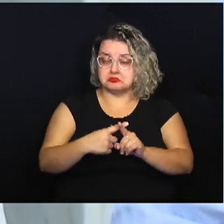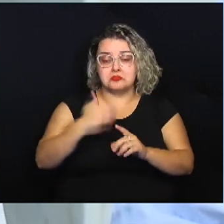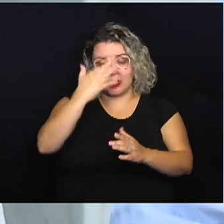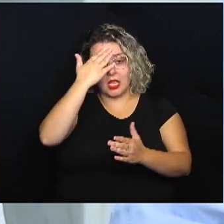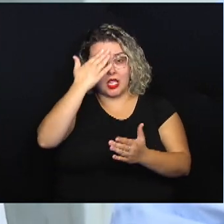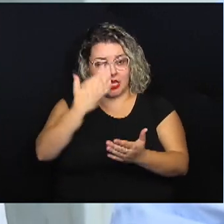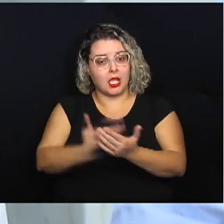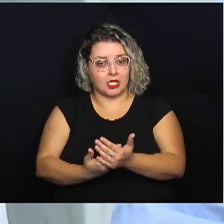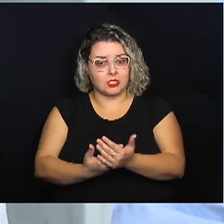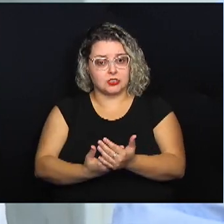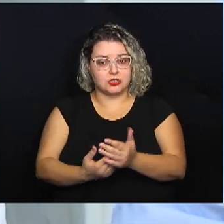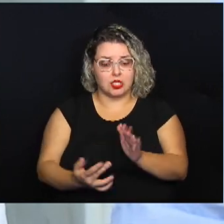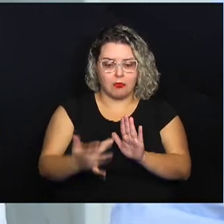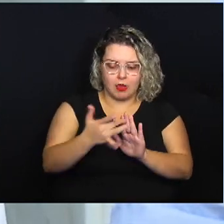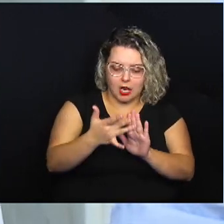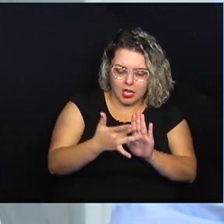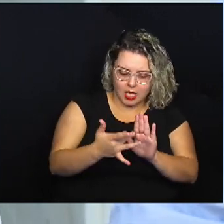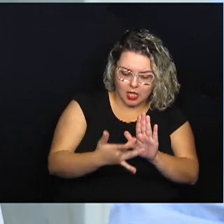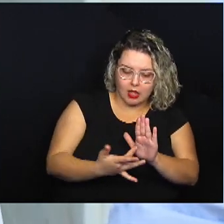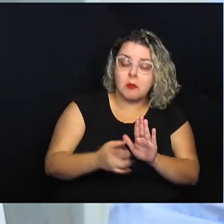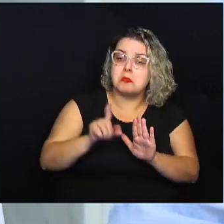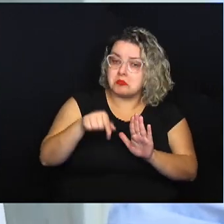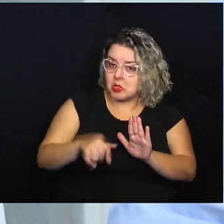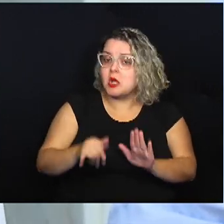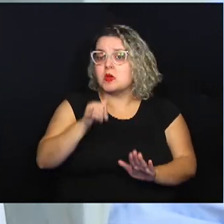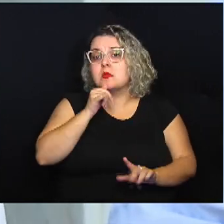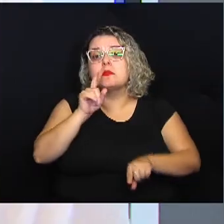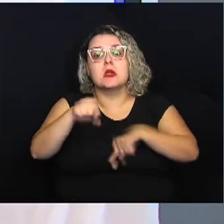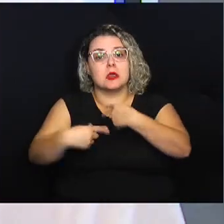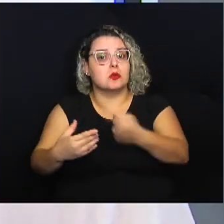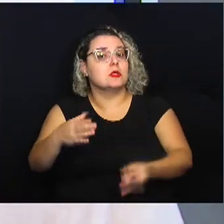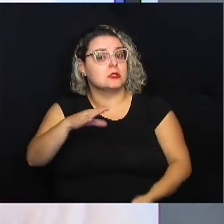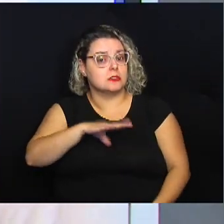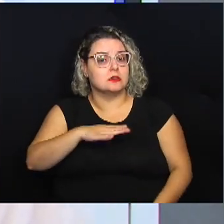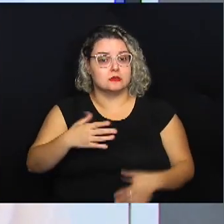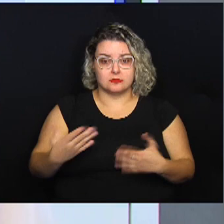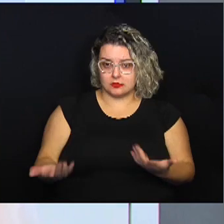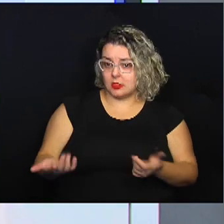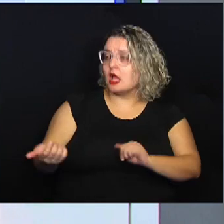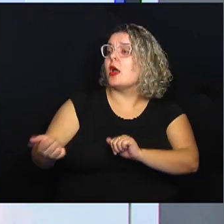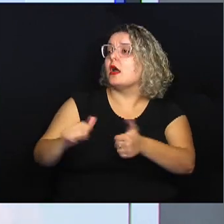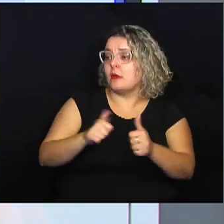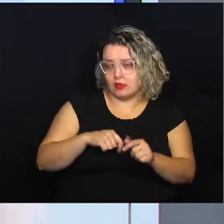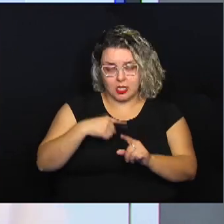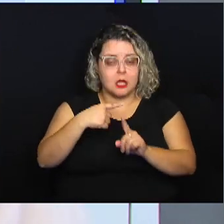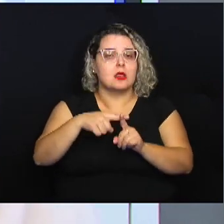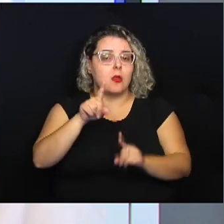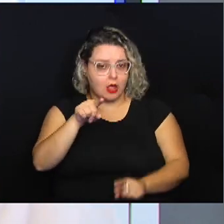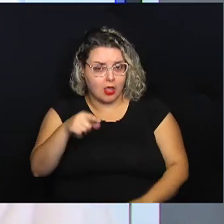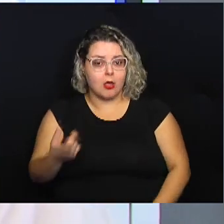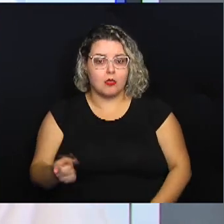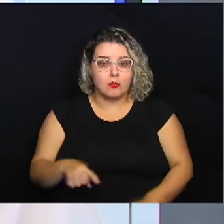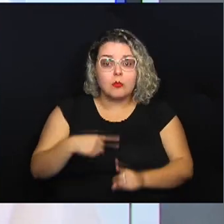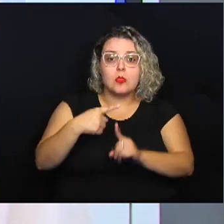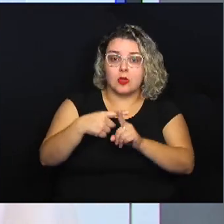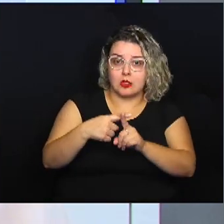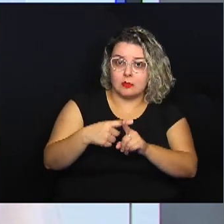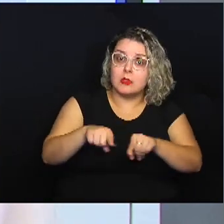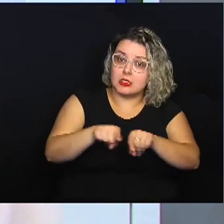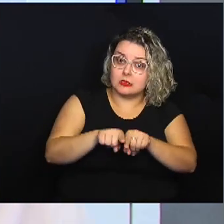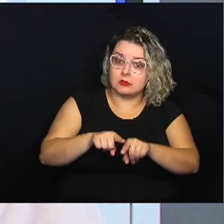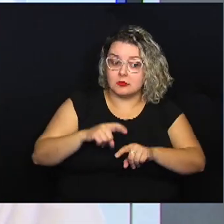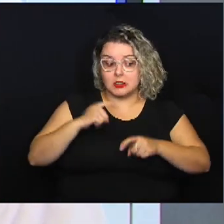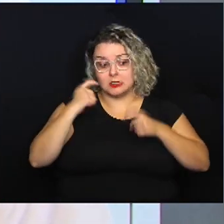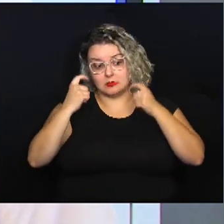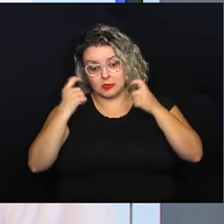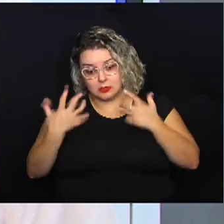o protocolo possa ser exemplo para outros municípios. A avaliação é muito positiva. Positiva, mas também cautelosa, no seguinte